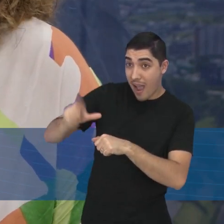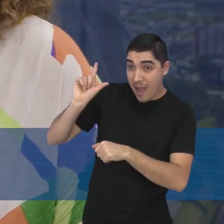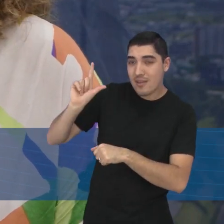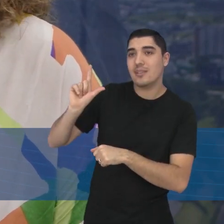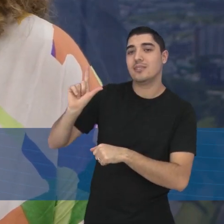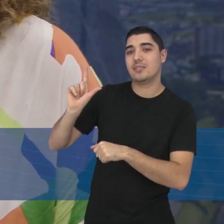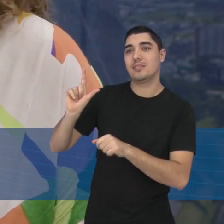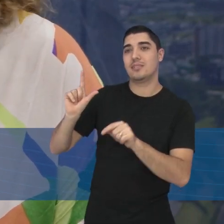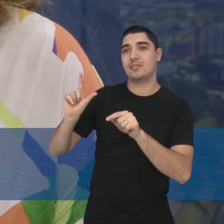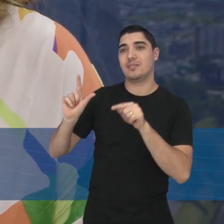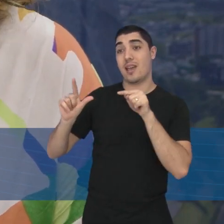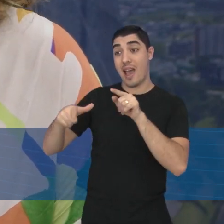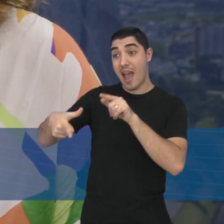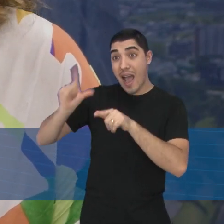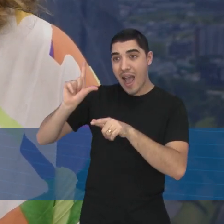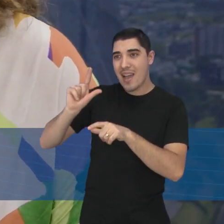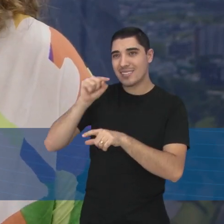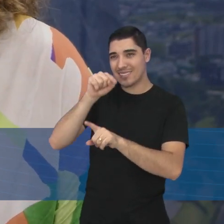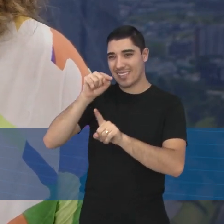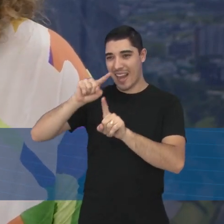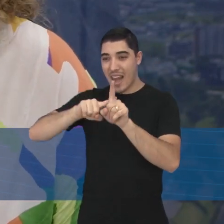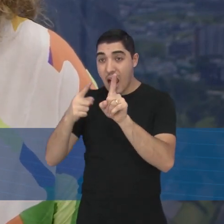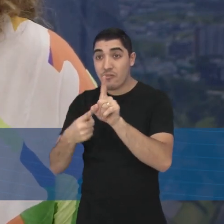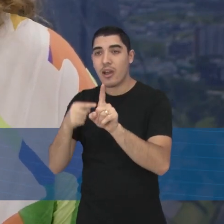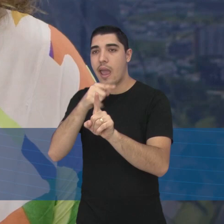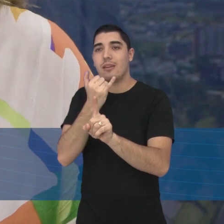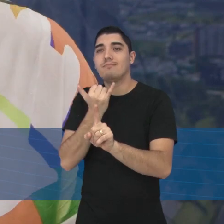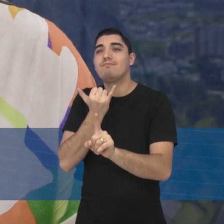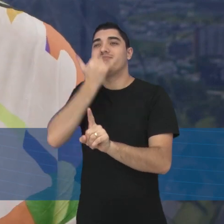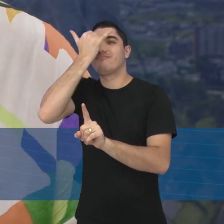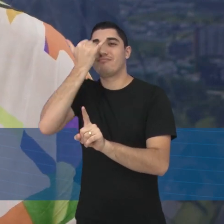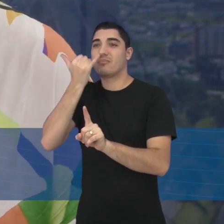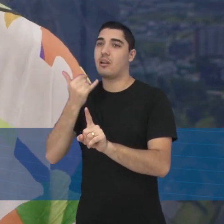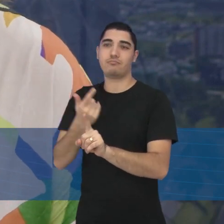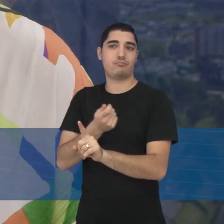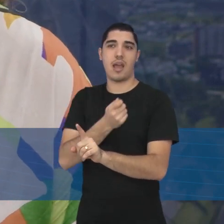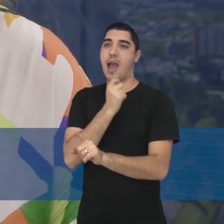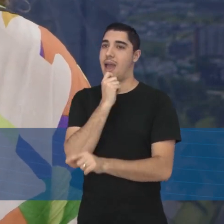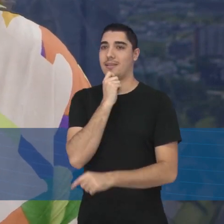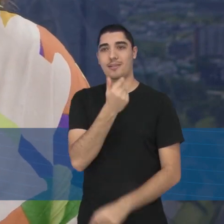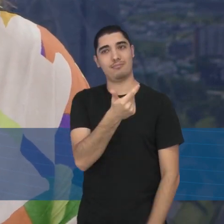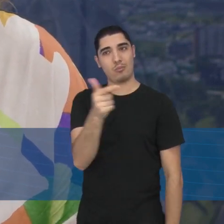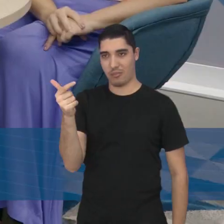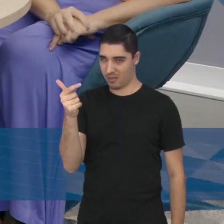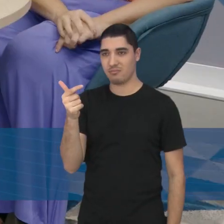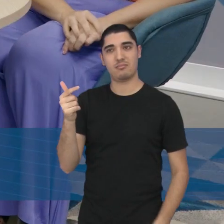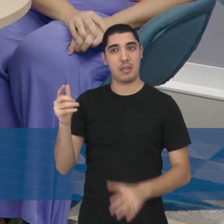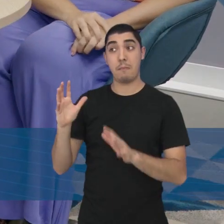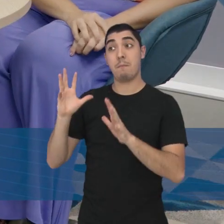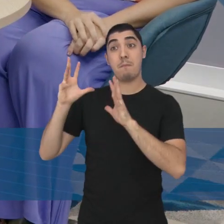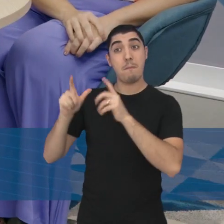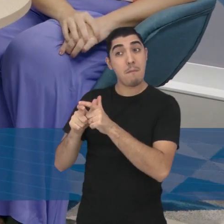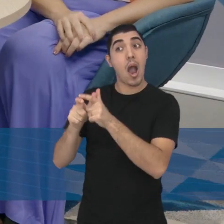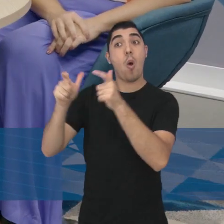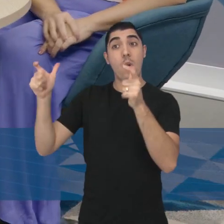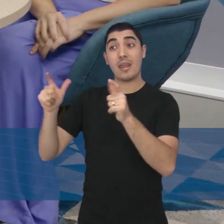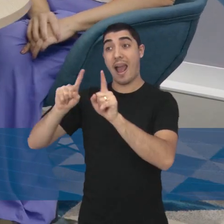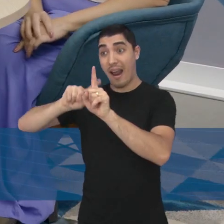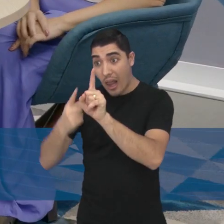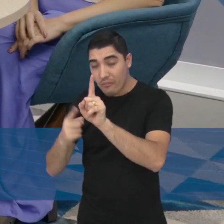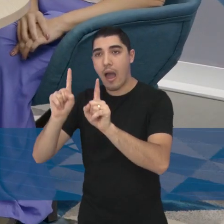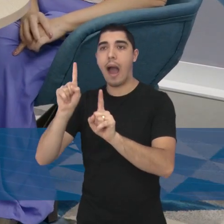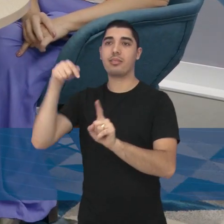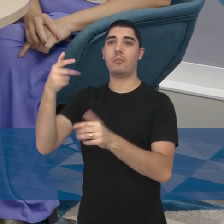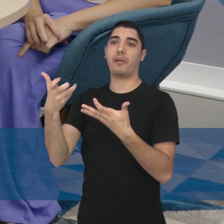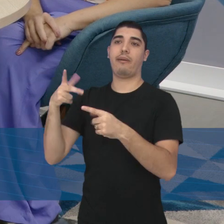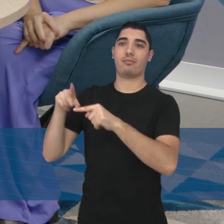antes de que a família se inicie, sem que ela tivesse planejado, isso a gente não está nesse ponto, não. E aí você fala do... Eu acredito.